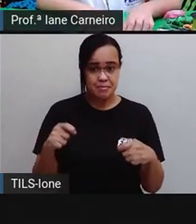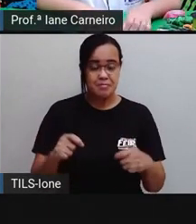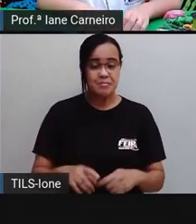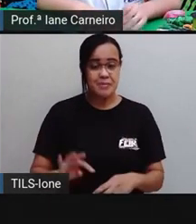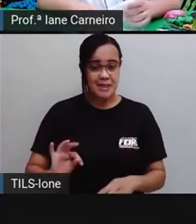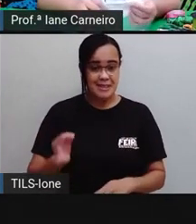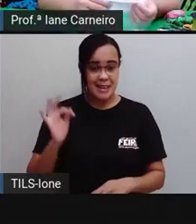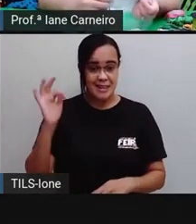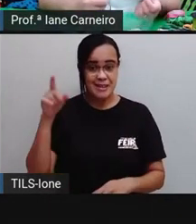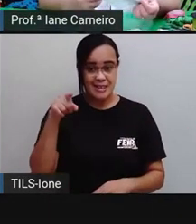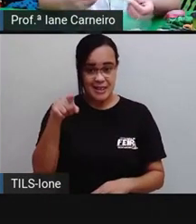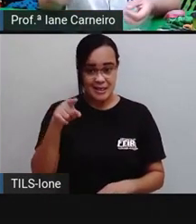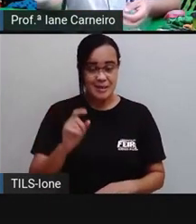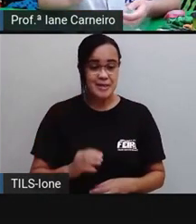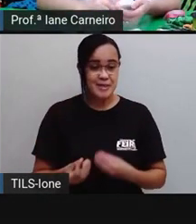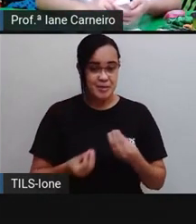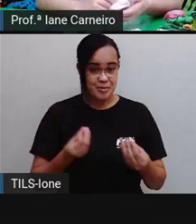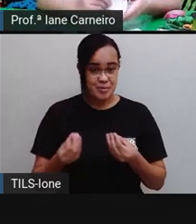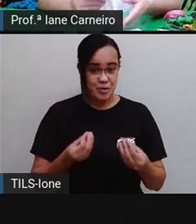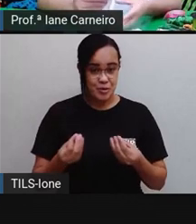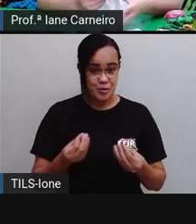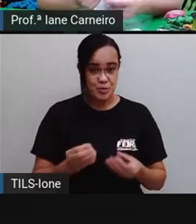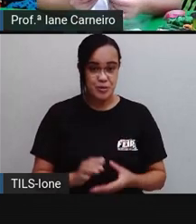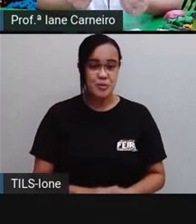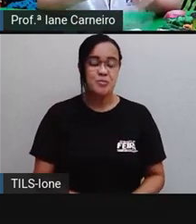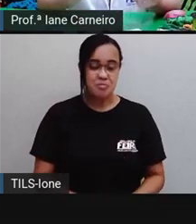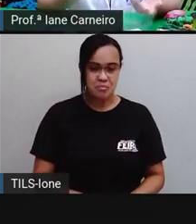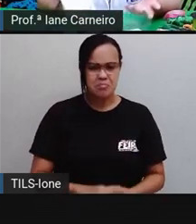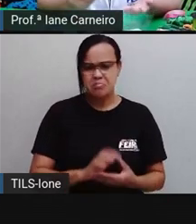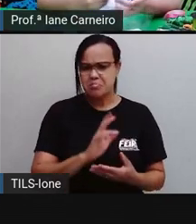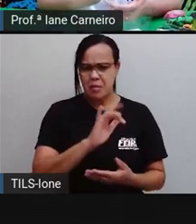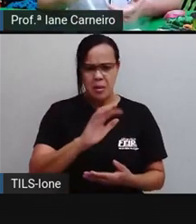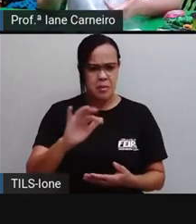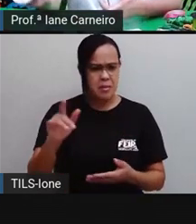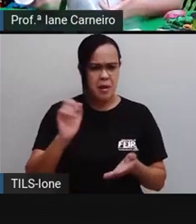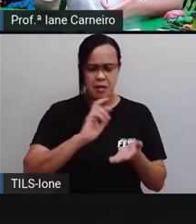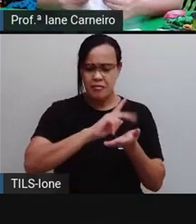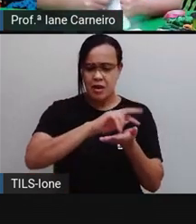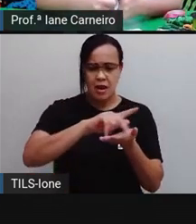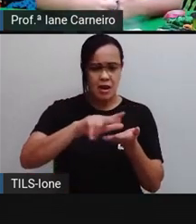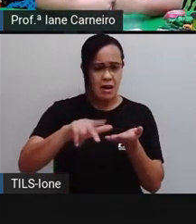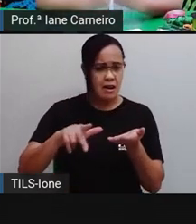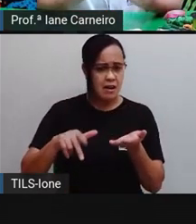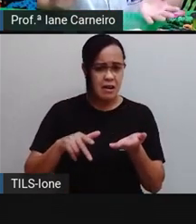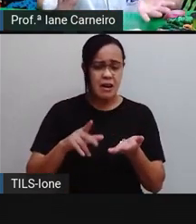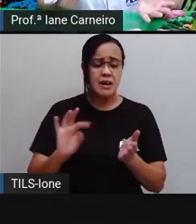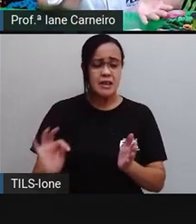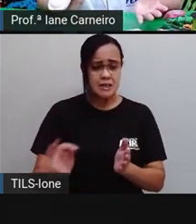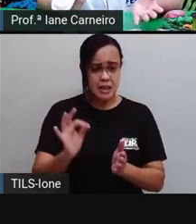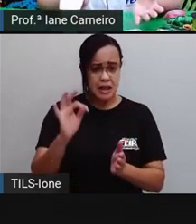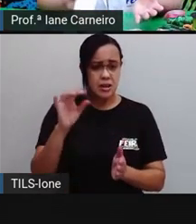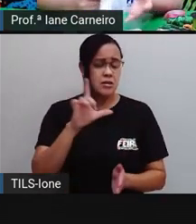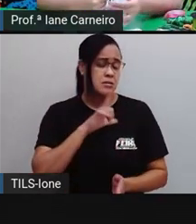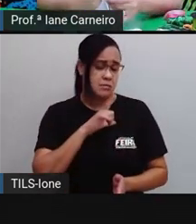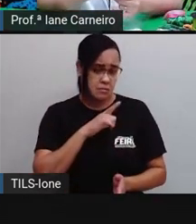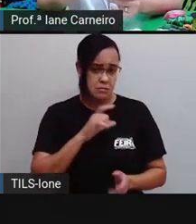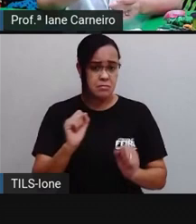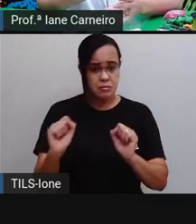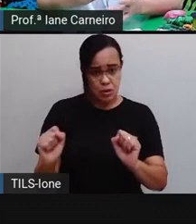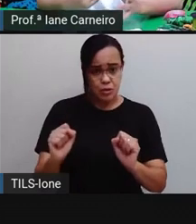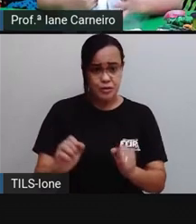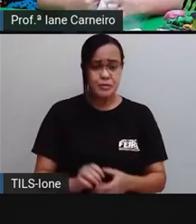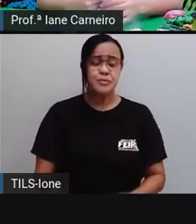lá. Técnica de crochê, técnica com biscuit, técnica com um monte de qualquer coisa que vocês imaginem aí.